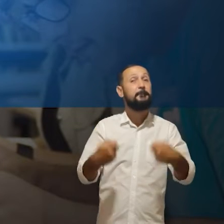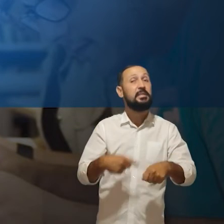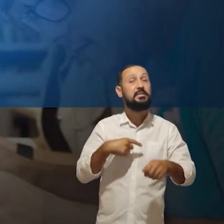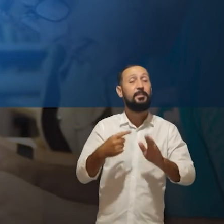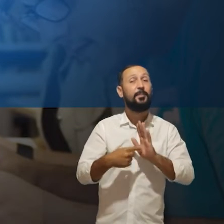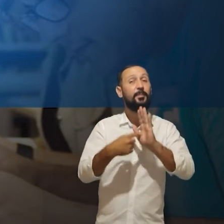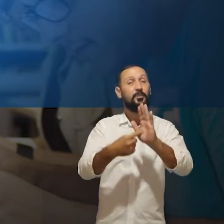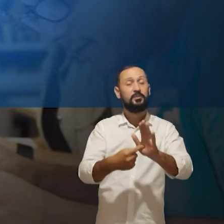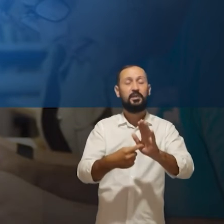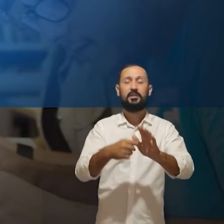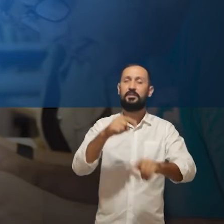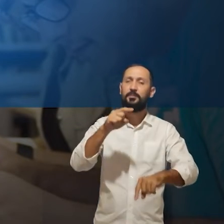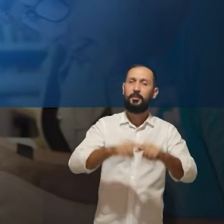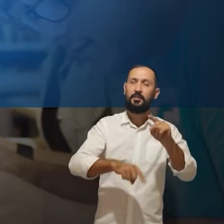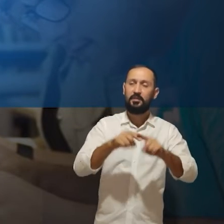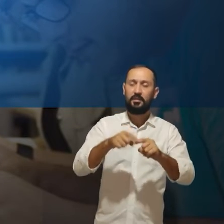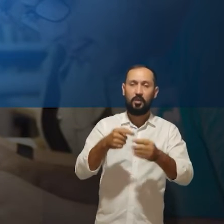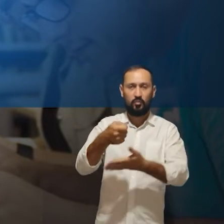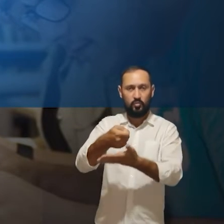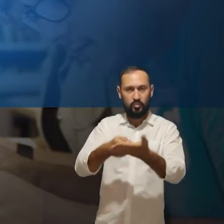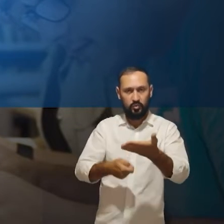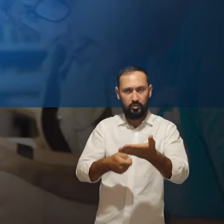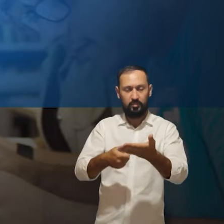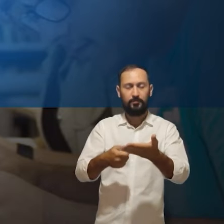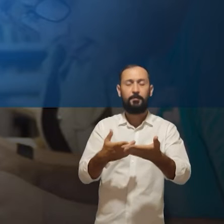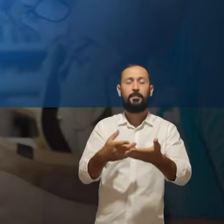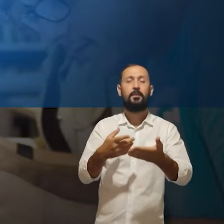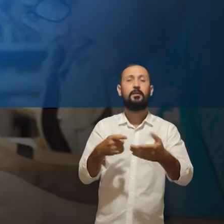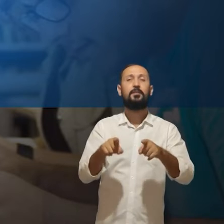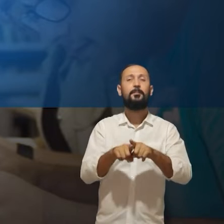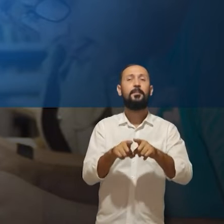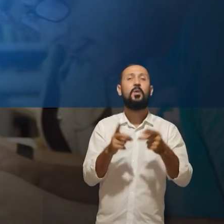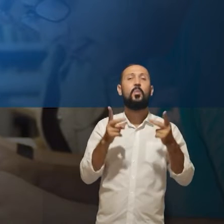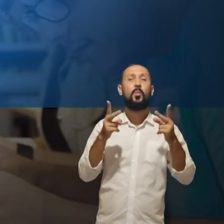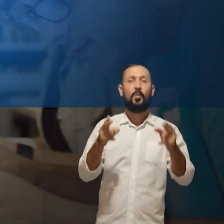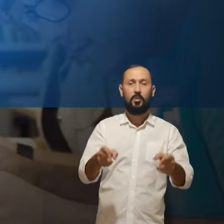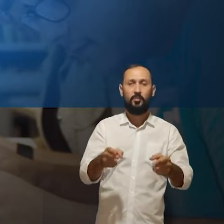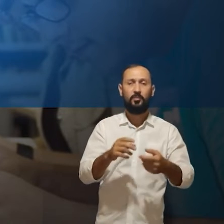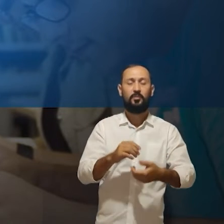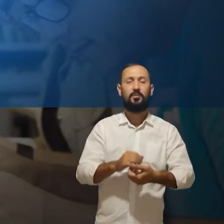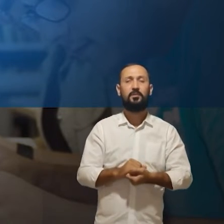necessidade de potencializar esse produto de Samuel Medeiros e, ao mesmo tempo,